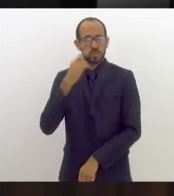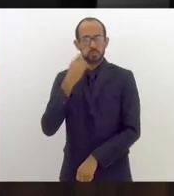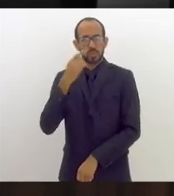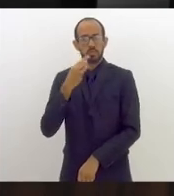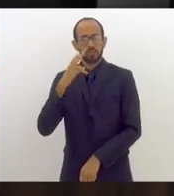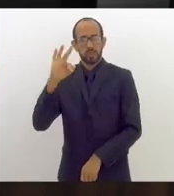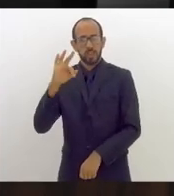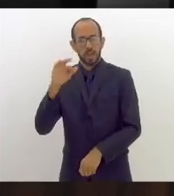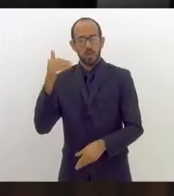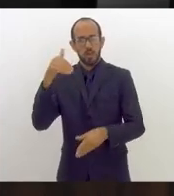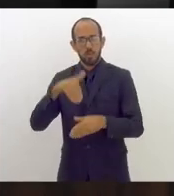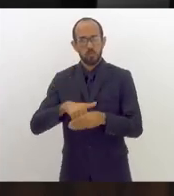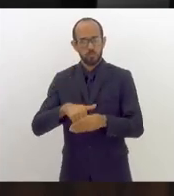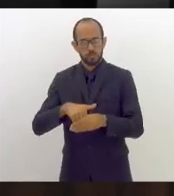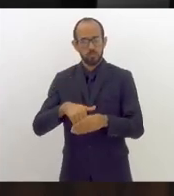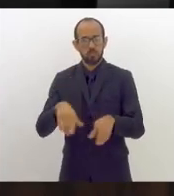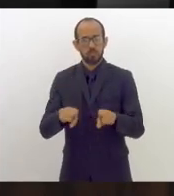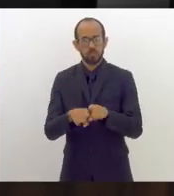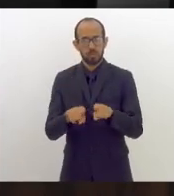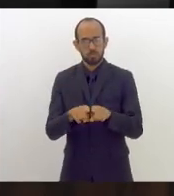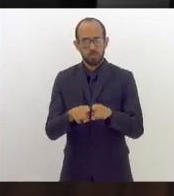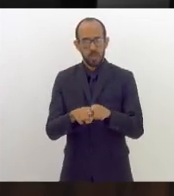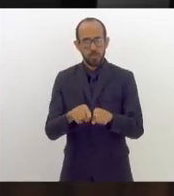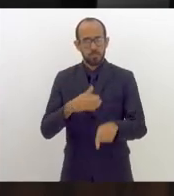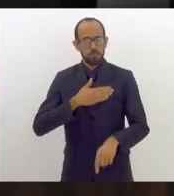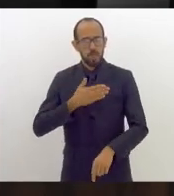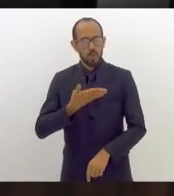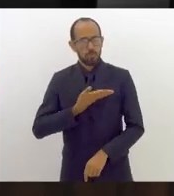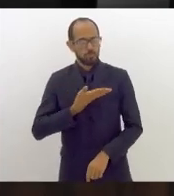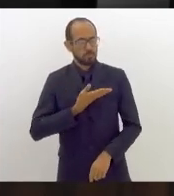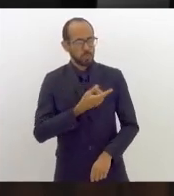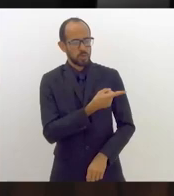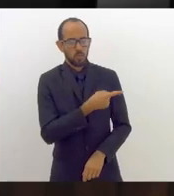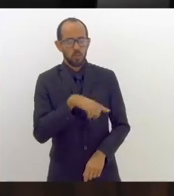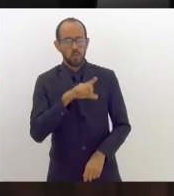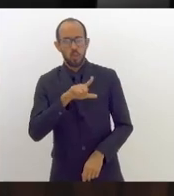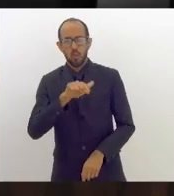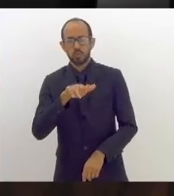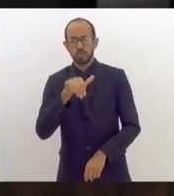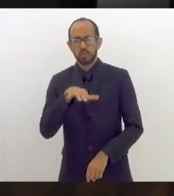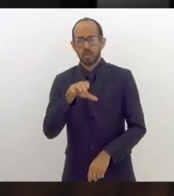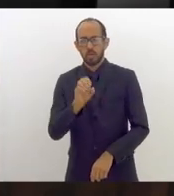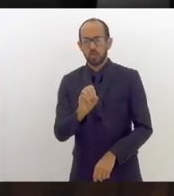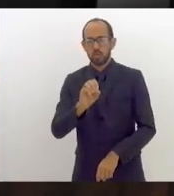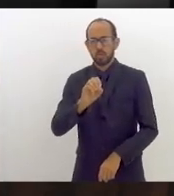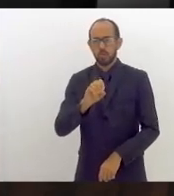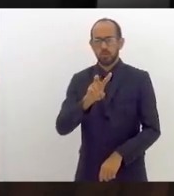eleito o meu irmão deputado federal Luciano Vieira